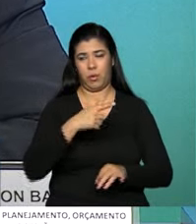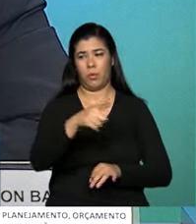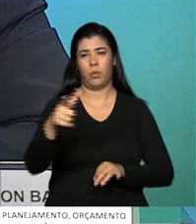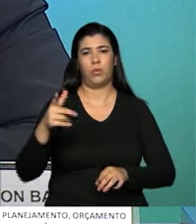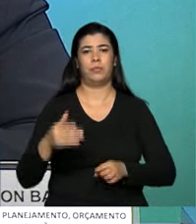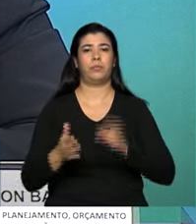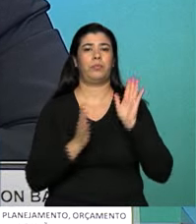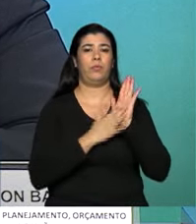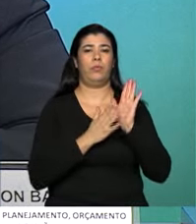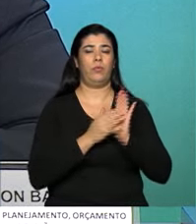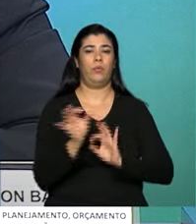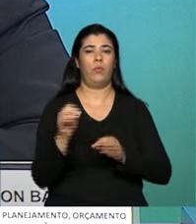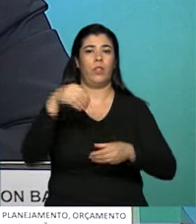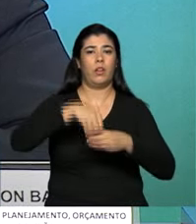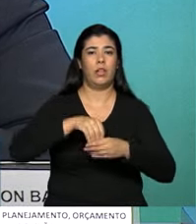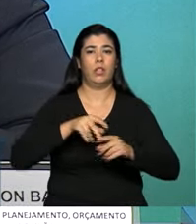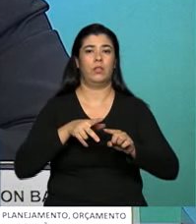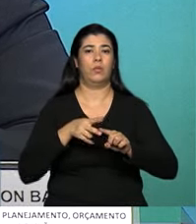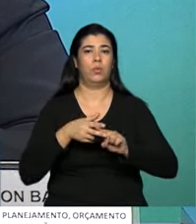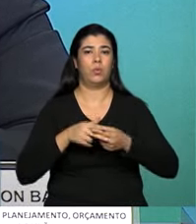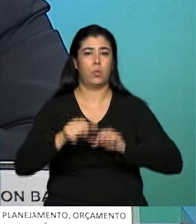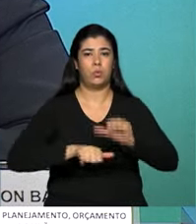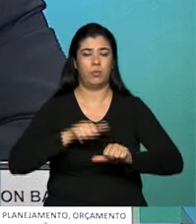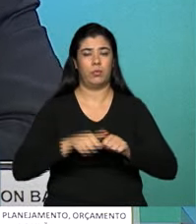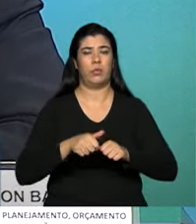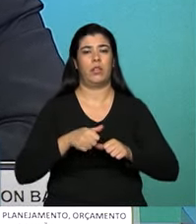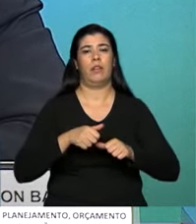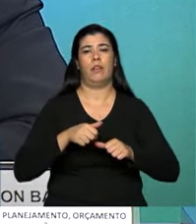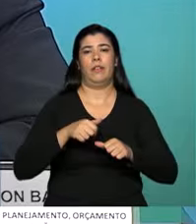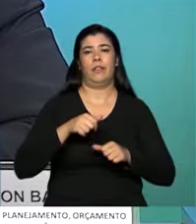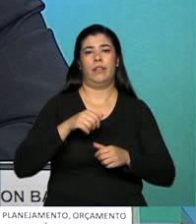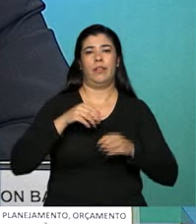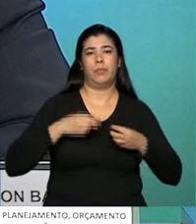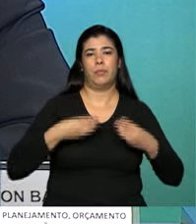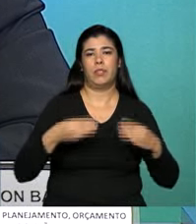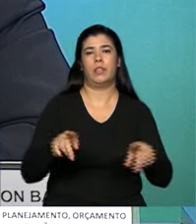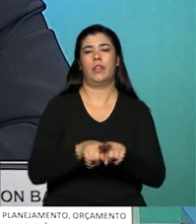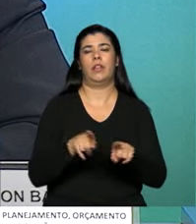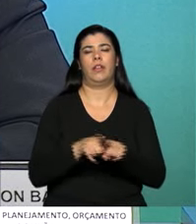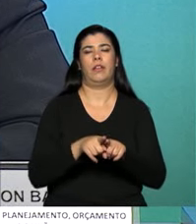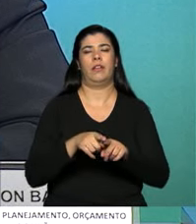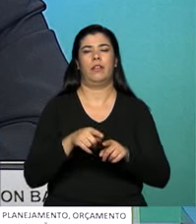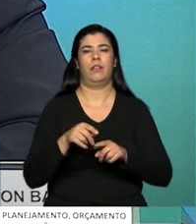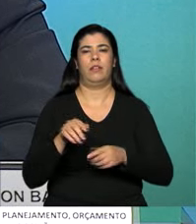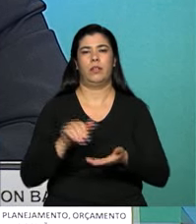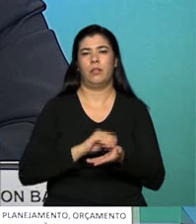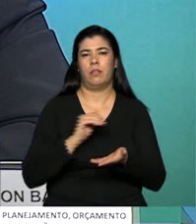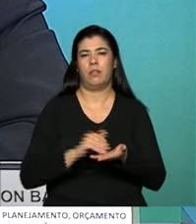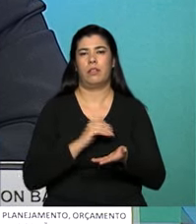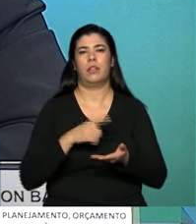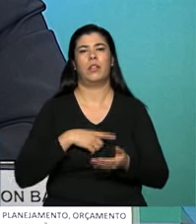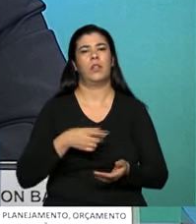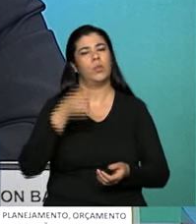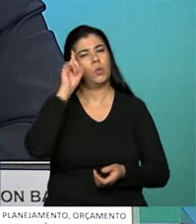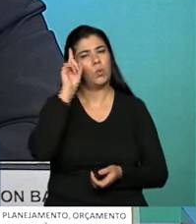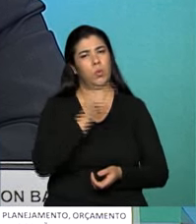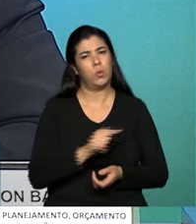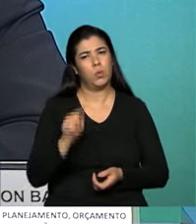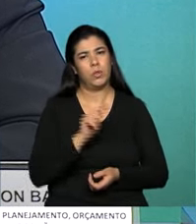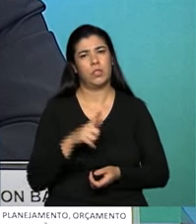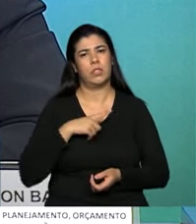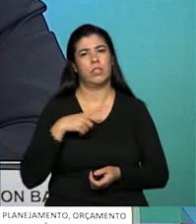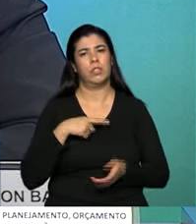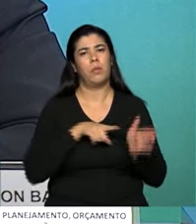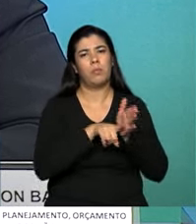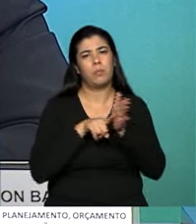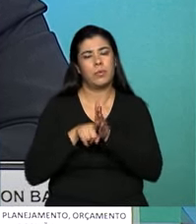reestruturação administrativa de ministérios de secretarias de autarquias que a gente periodicamente periodicamente Analisa isso então A ideia é